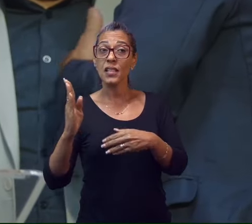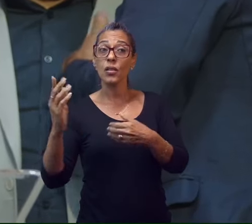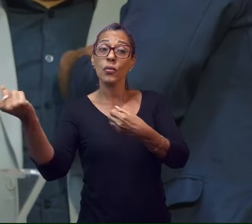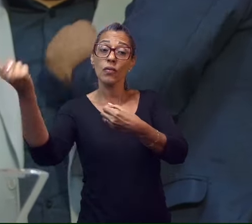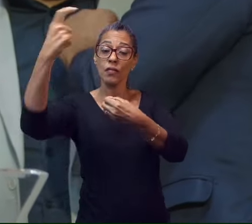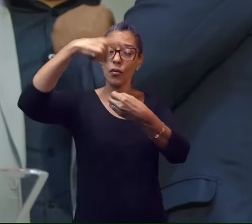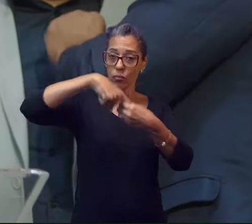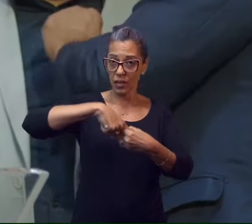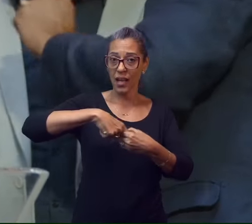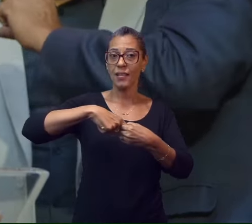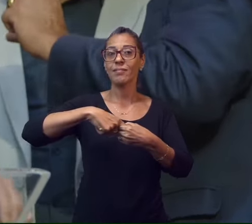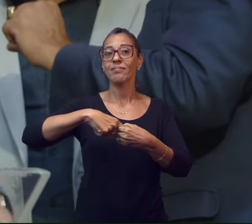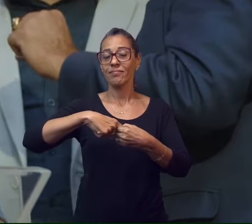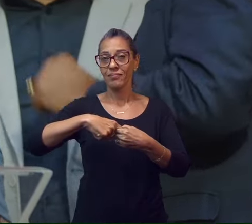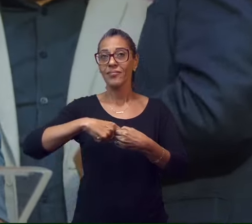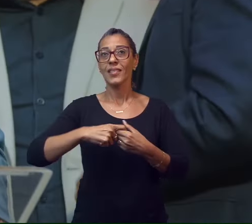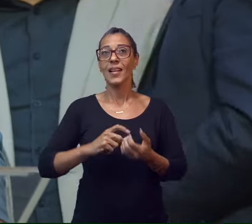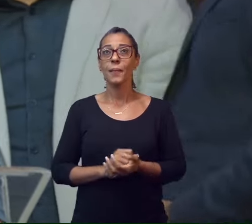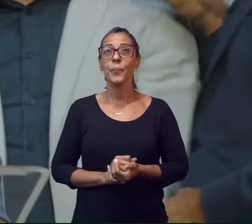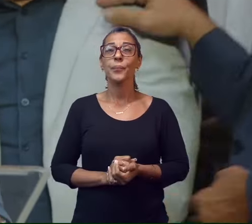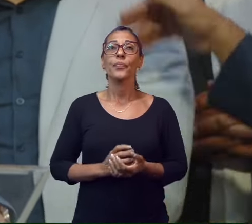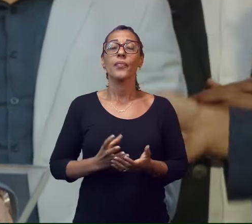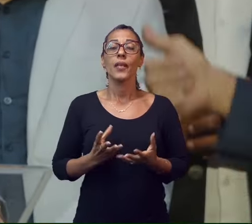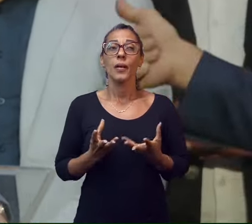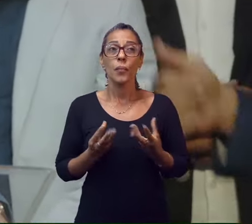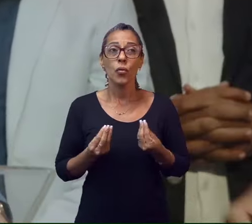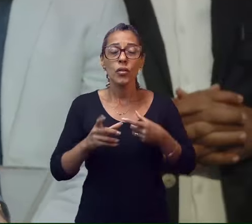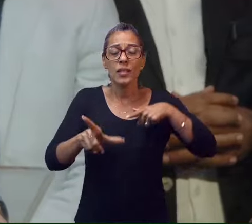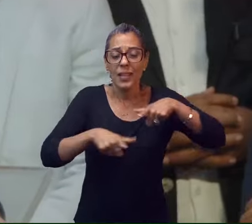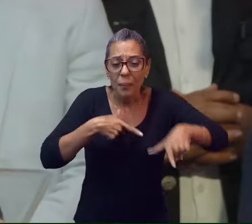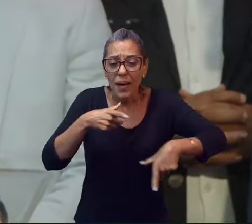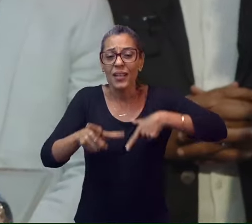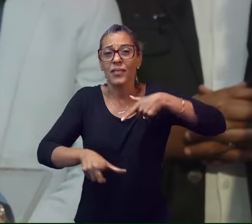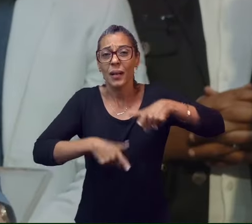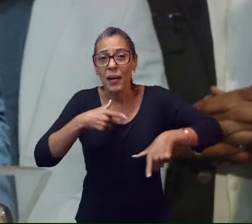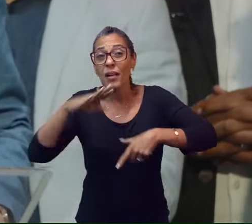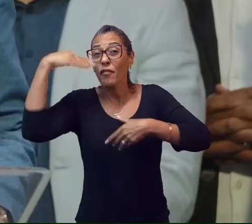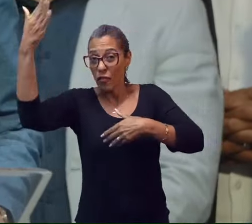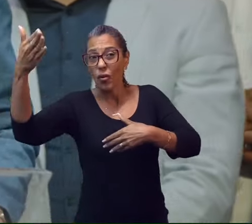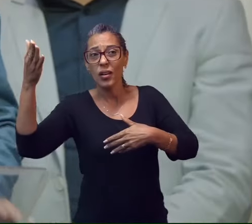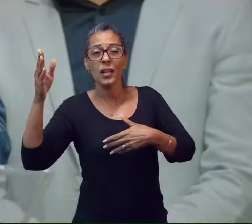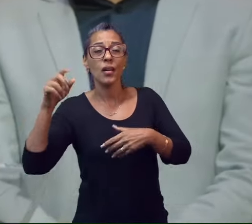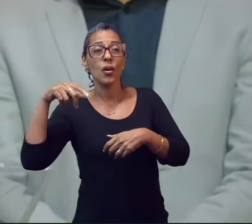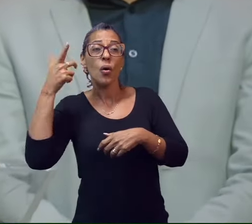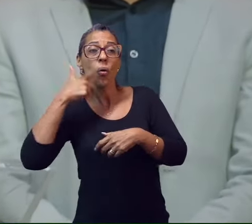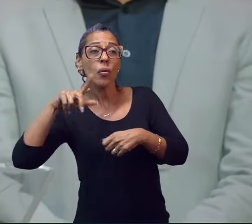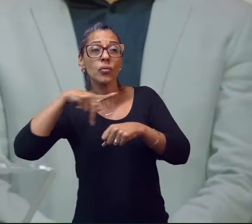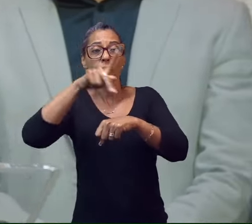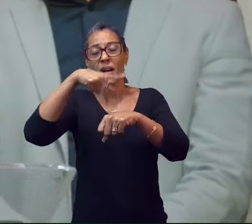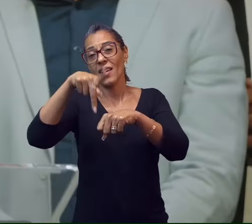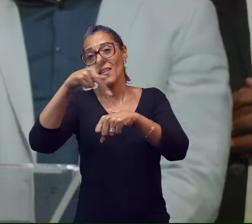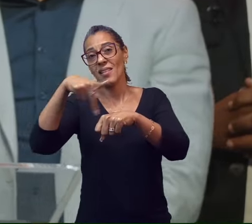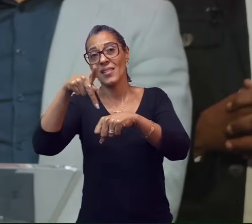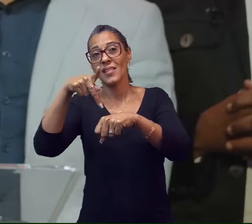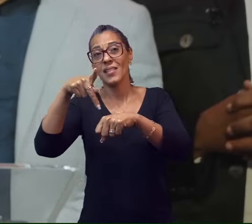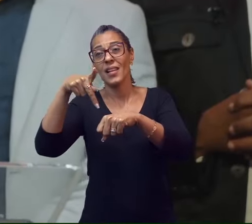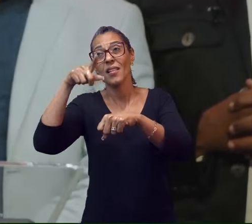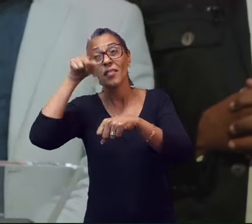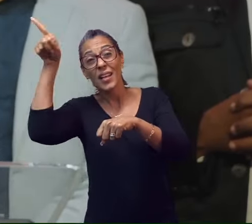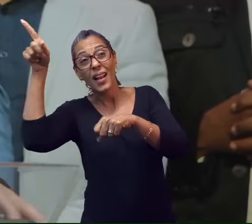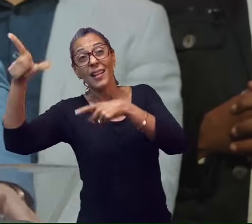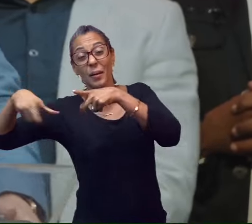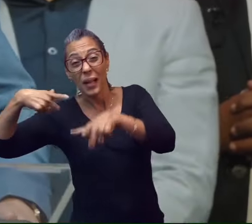muitos que carregam caixas de tomates que ficam lá trabalhando mesmo tendo curso superior voltaram para o